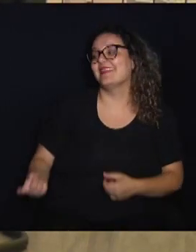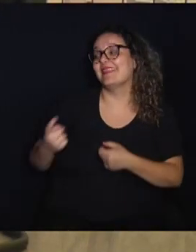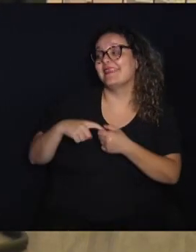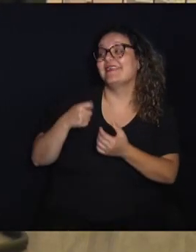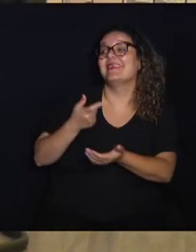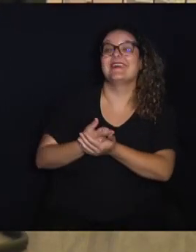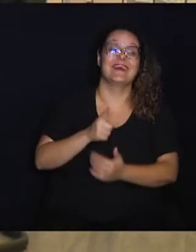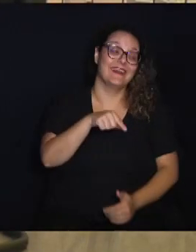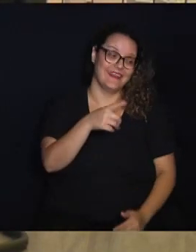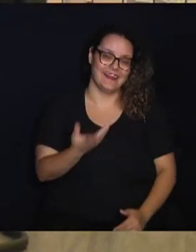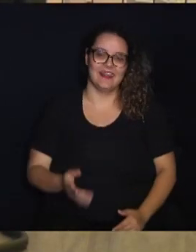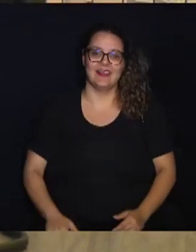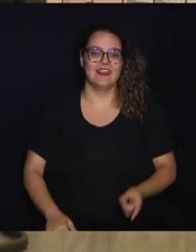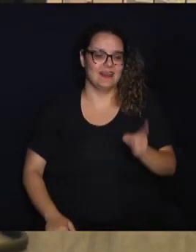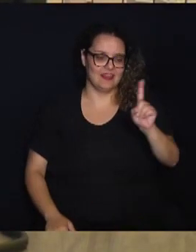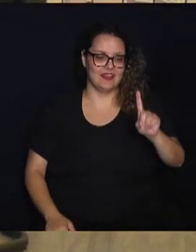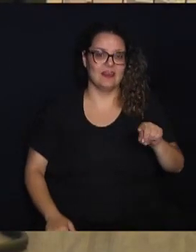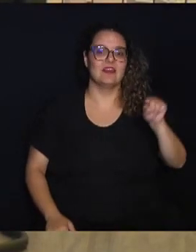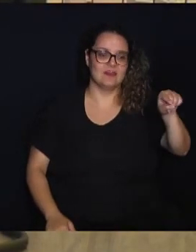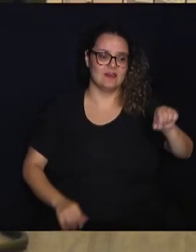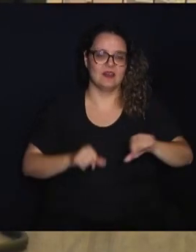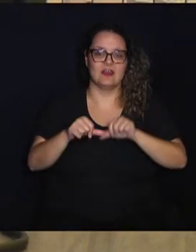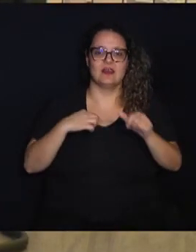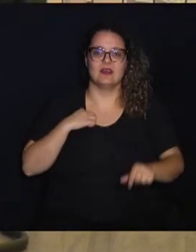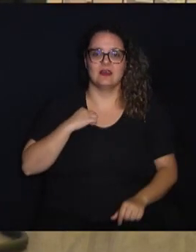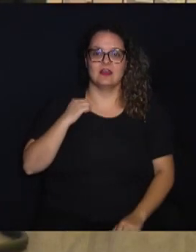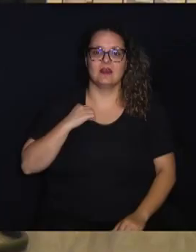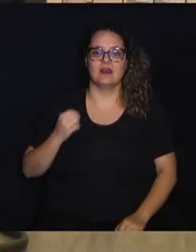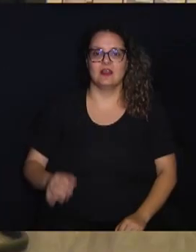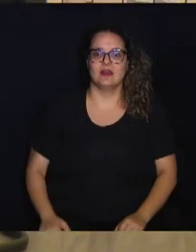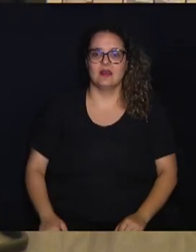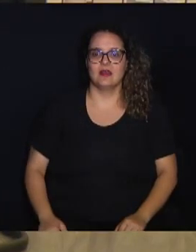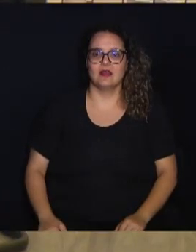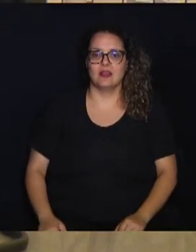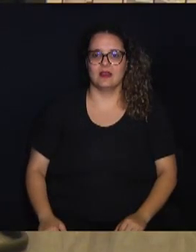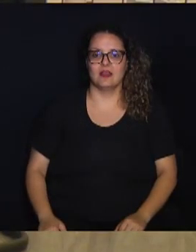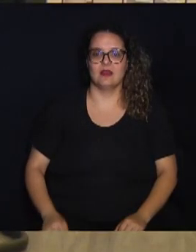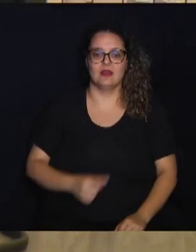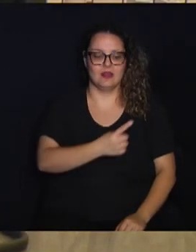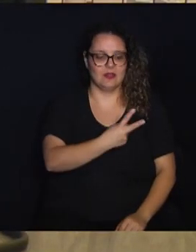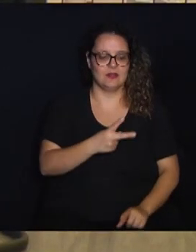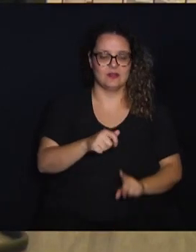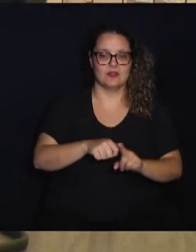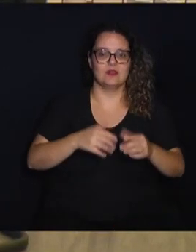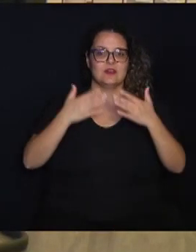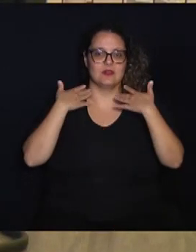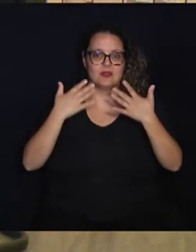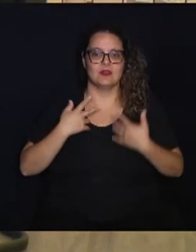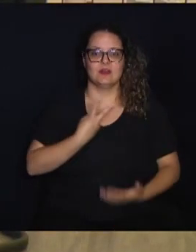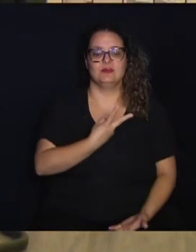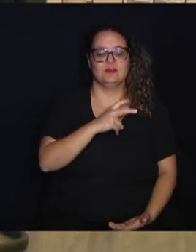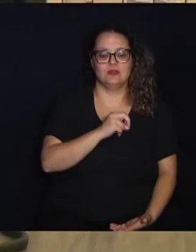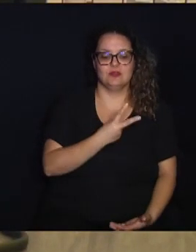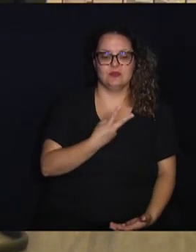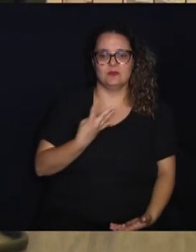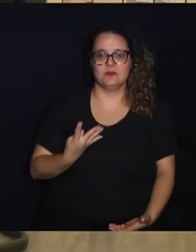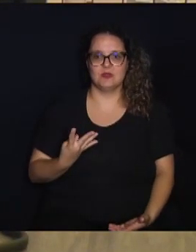Ele, não vai. Pode pôr a roupa e vai fazer. Eu comecei a fazer dia 12 de fevereiro de